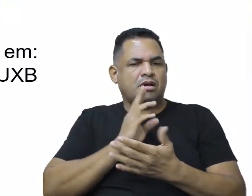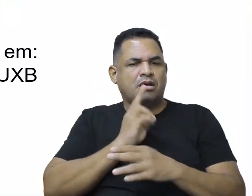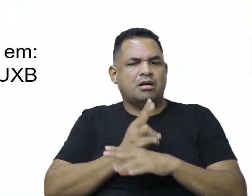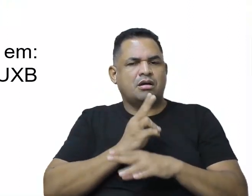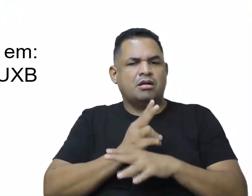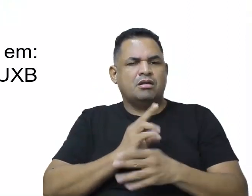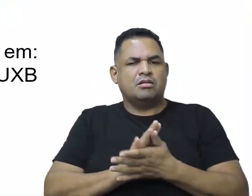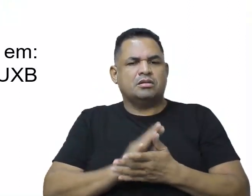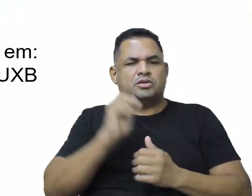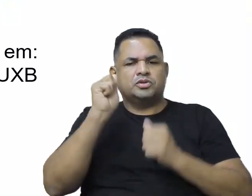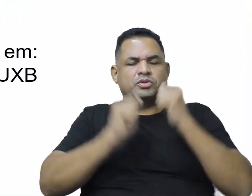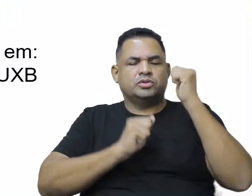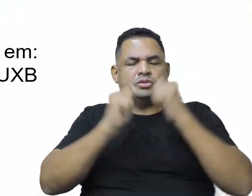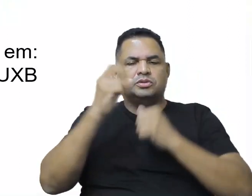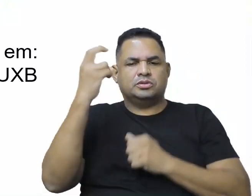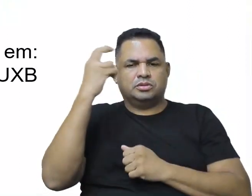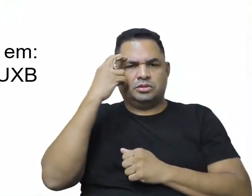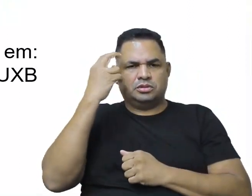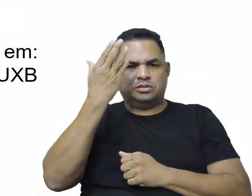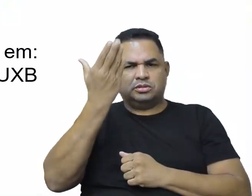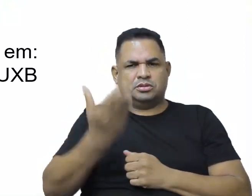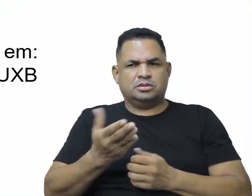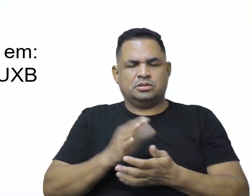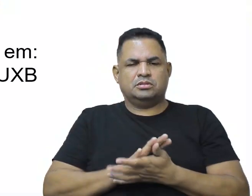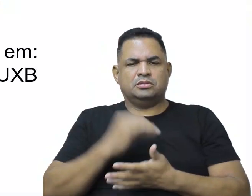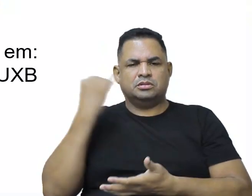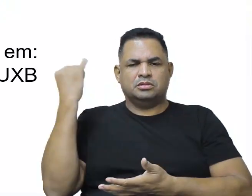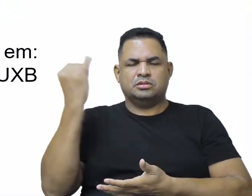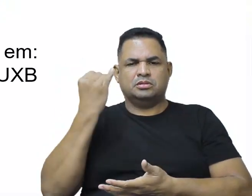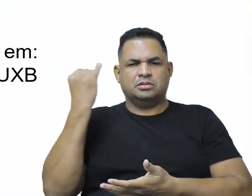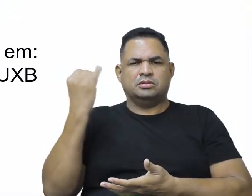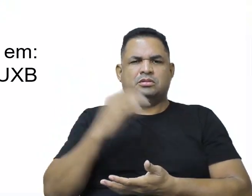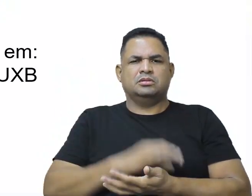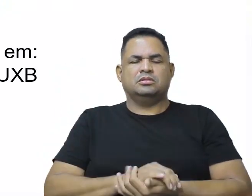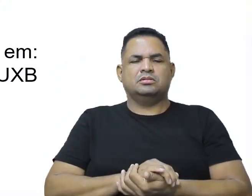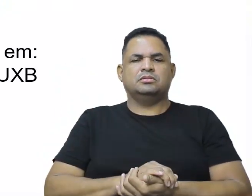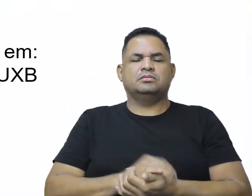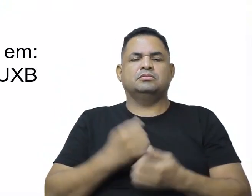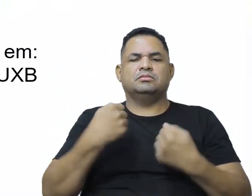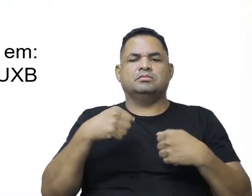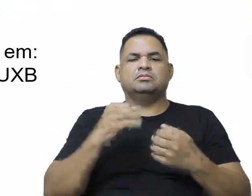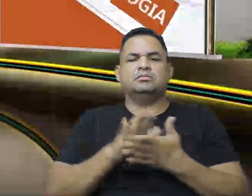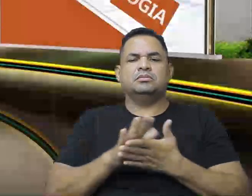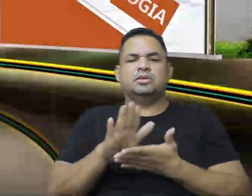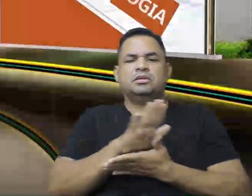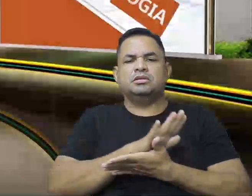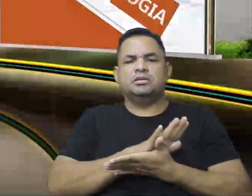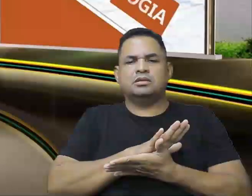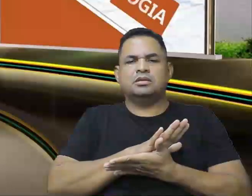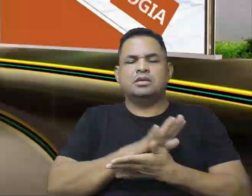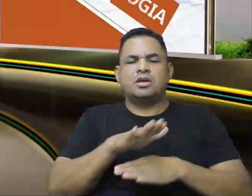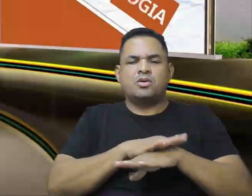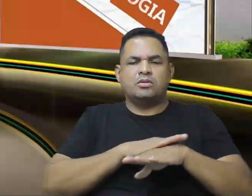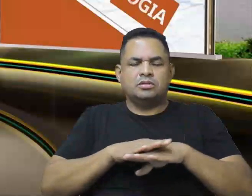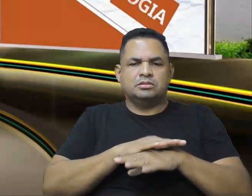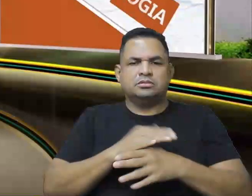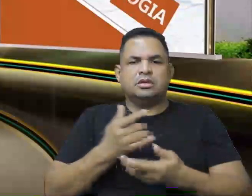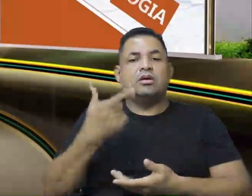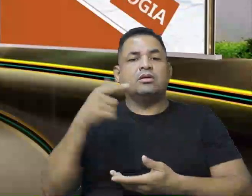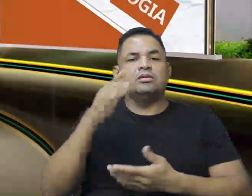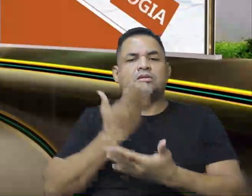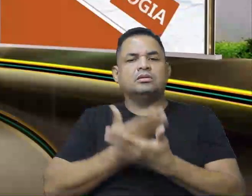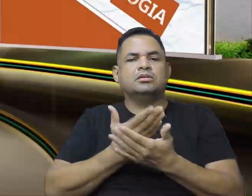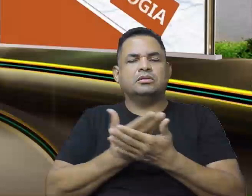indústria cultural tá galera assistam que é muito importante para a gente poder conversar melhor na próxima aula tá certo